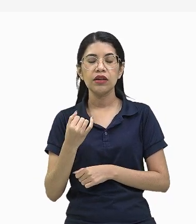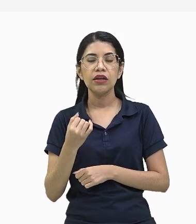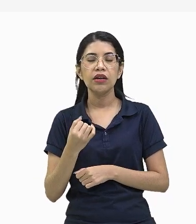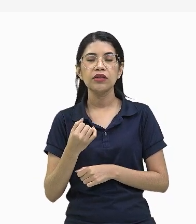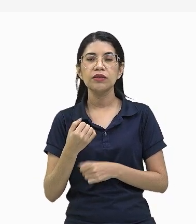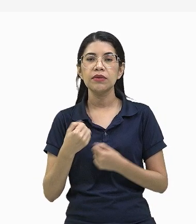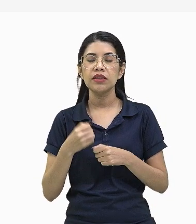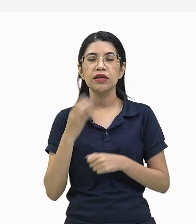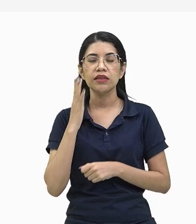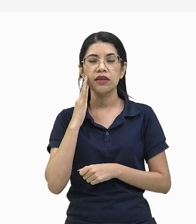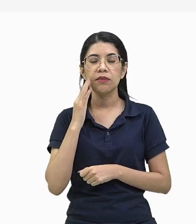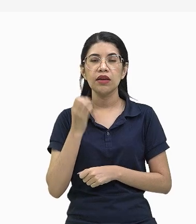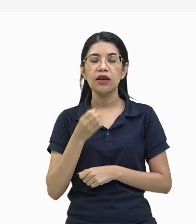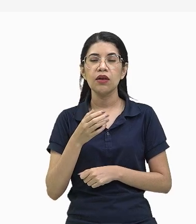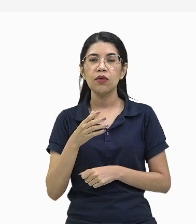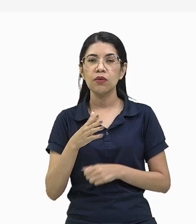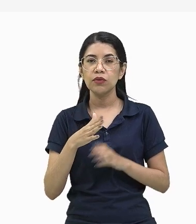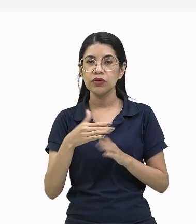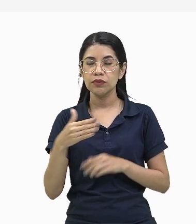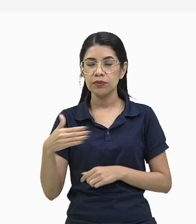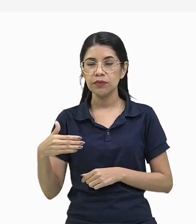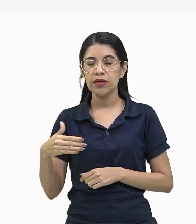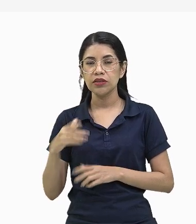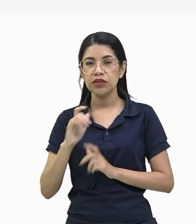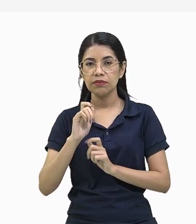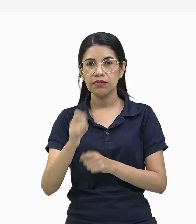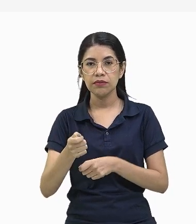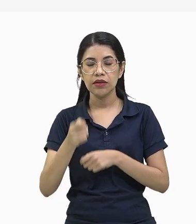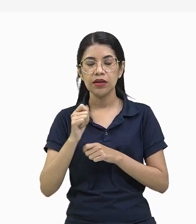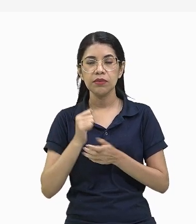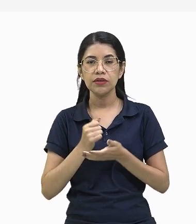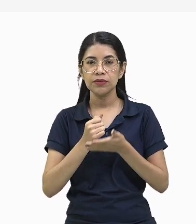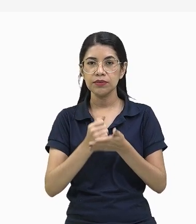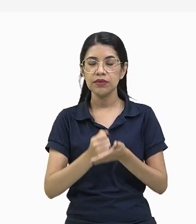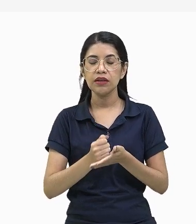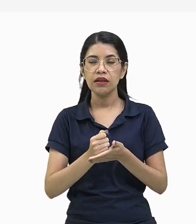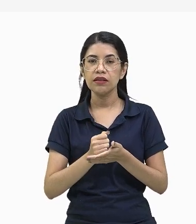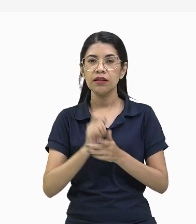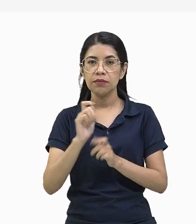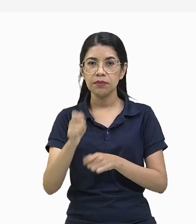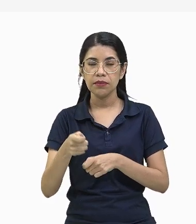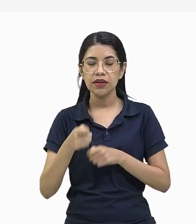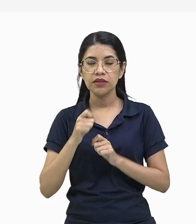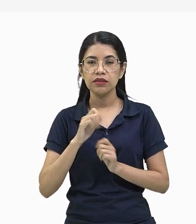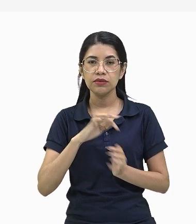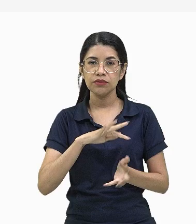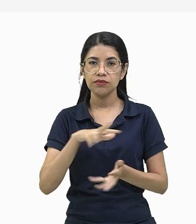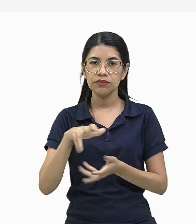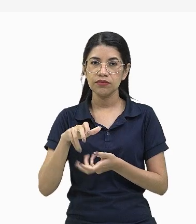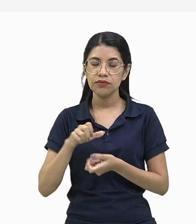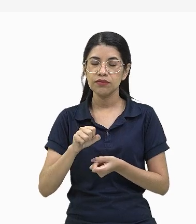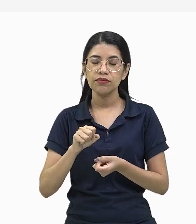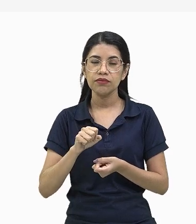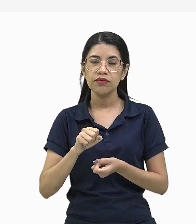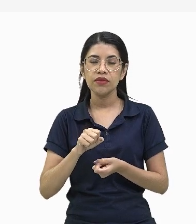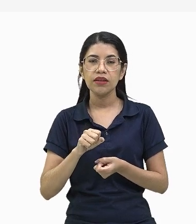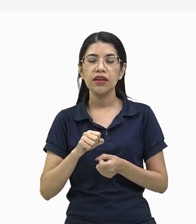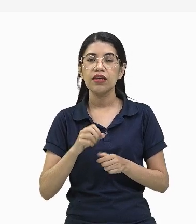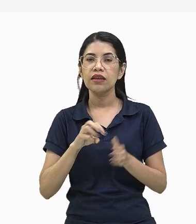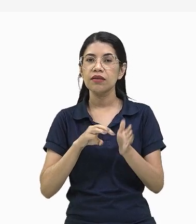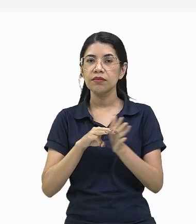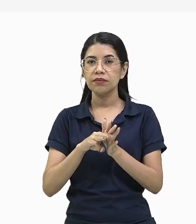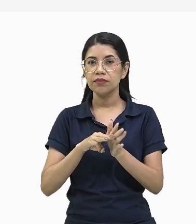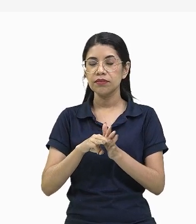são mais pescados para ajudar no manejo sustentável. E a metodologia, a maneira que foi feita